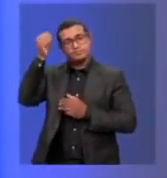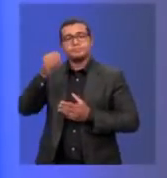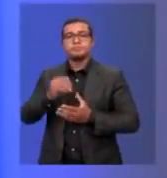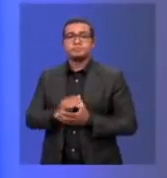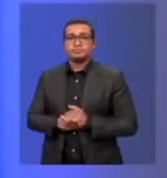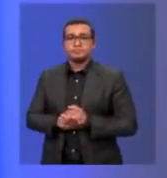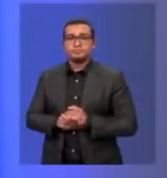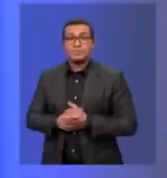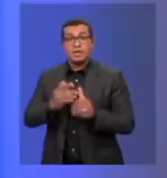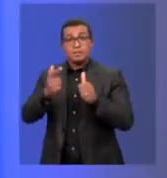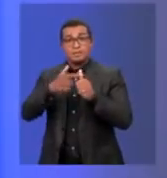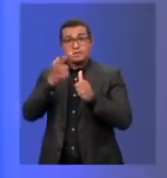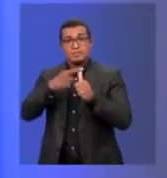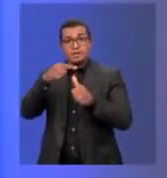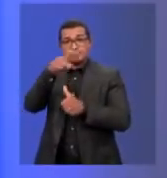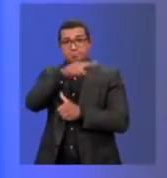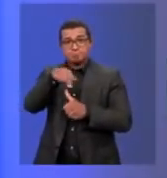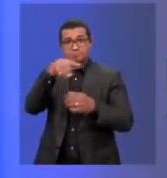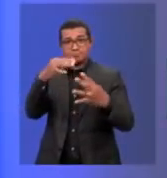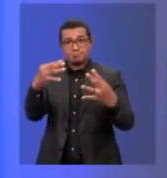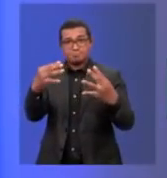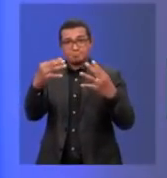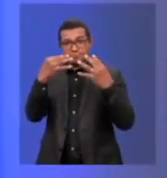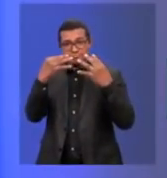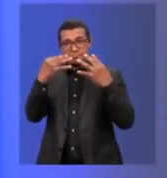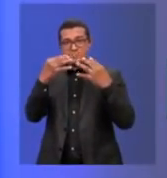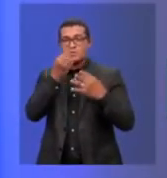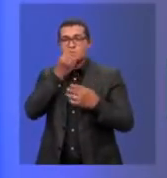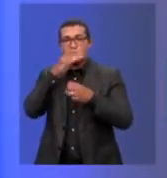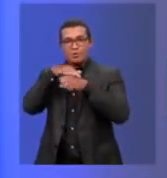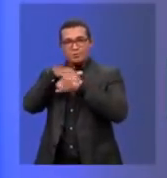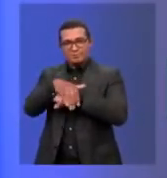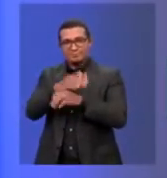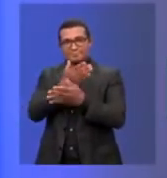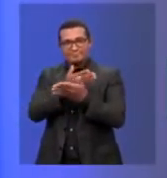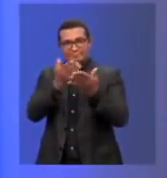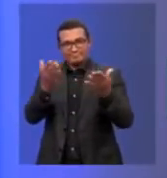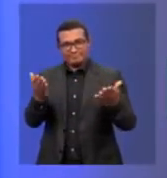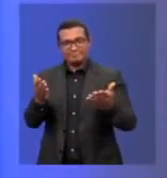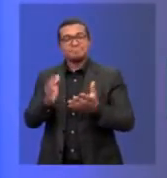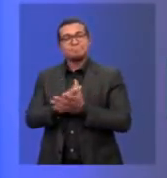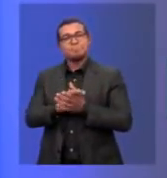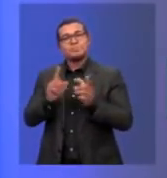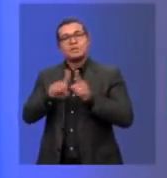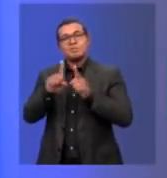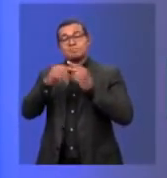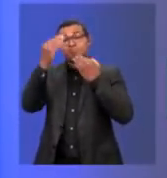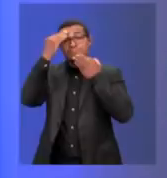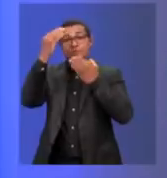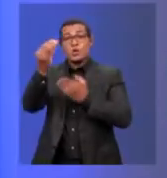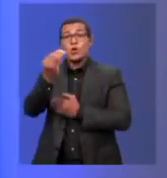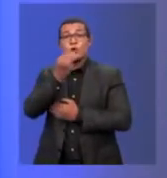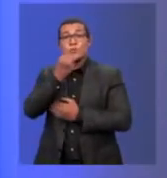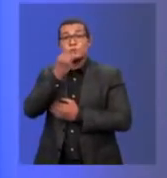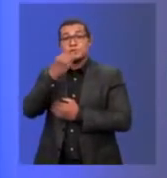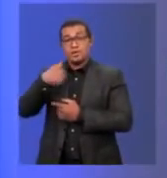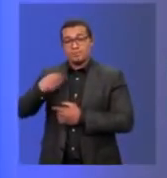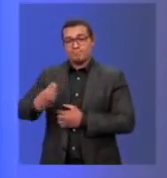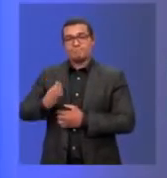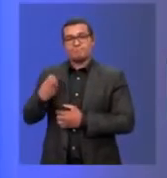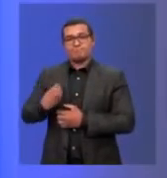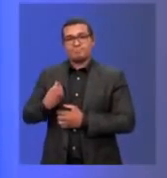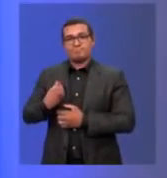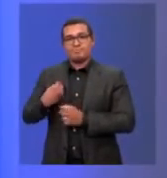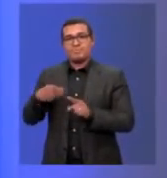primeiramente boa noite a todos e todas que estão aqui nos assistindo esse debate hoje e agradeço pela oportunidade de estar aqui ao meu